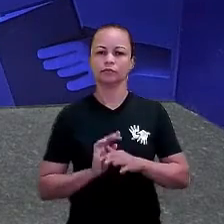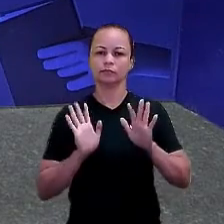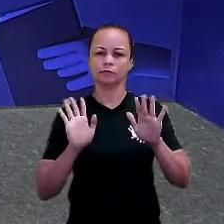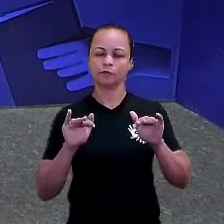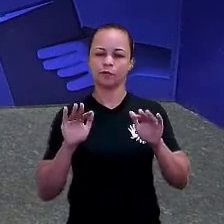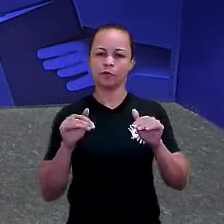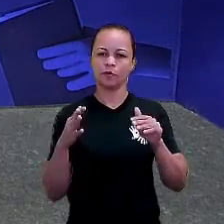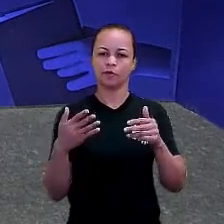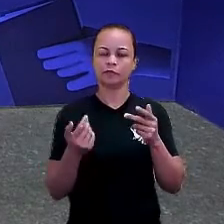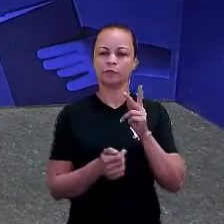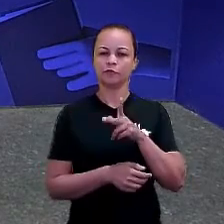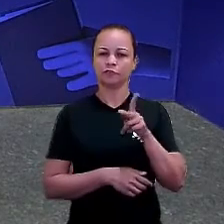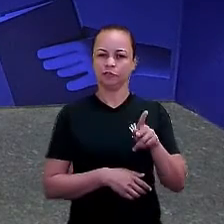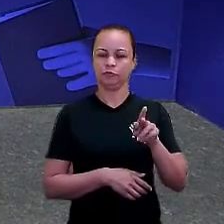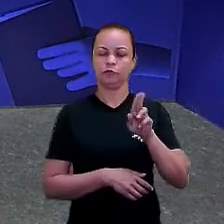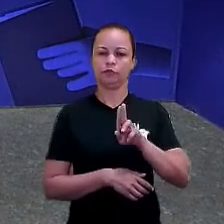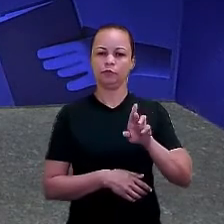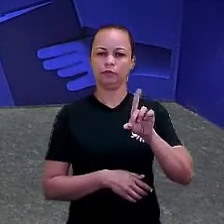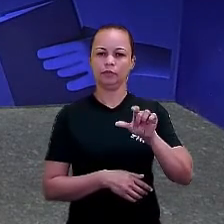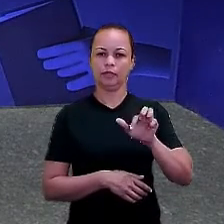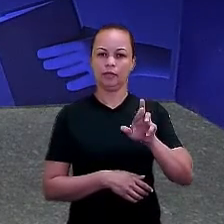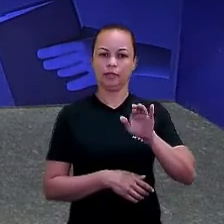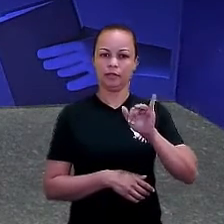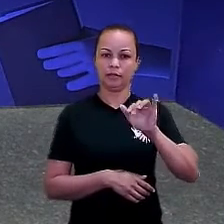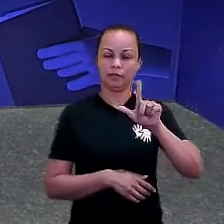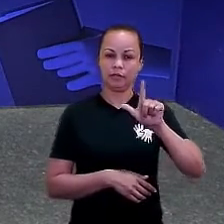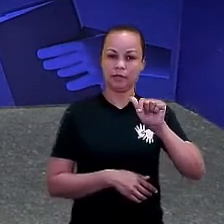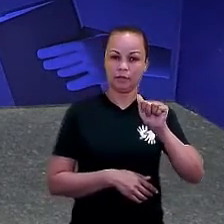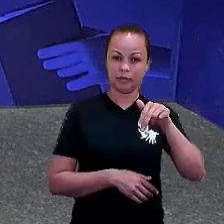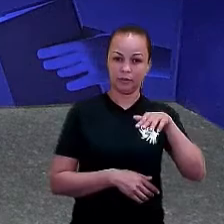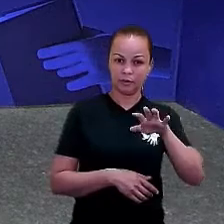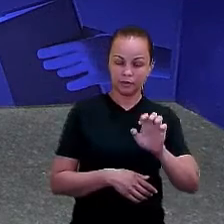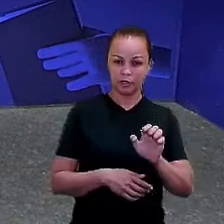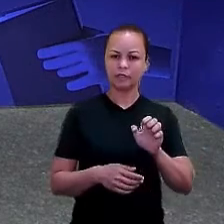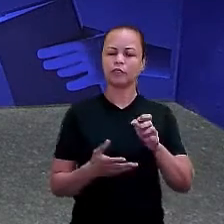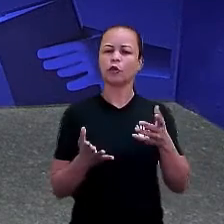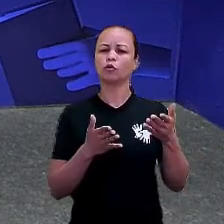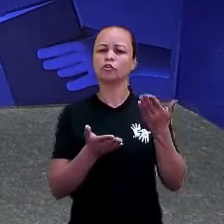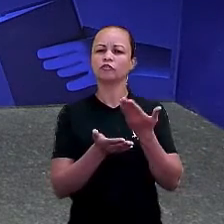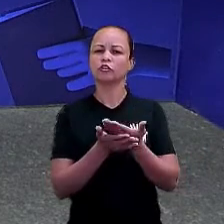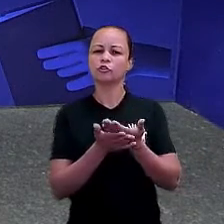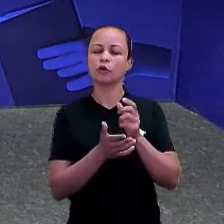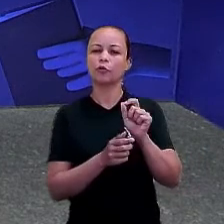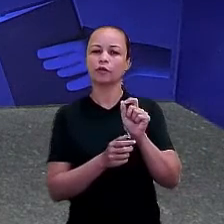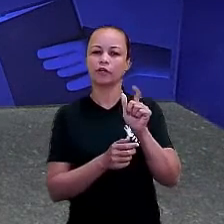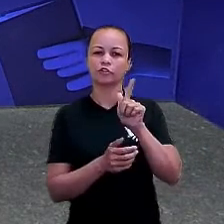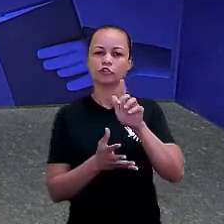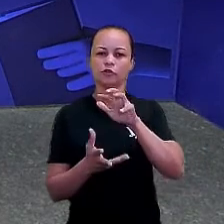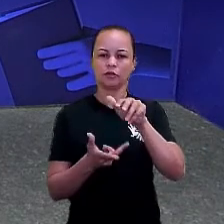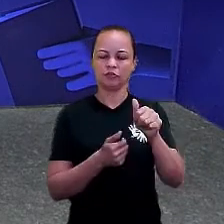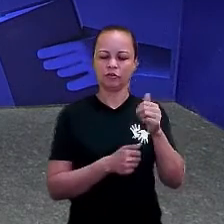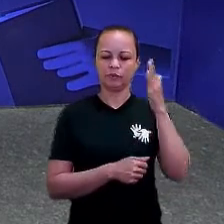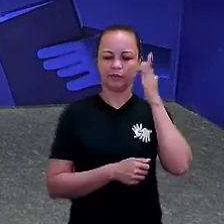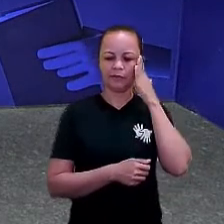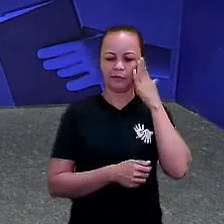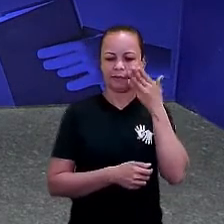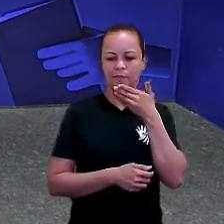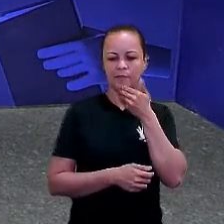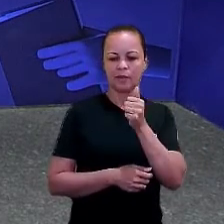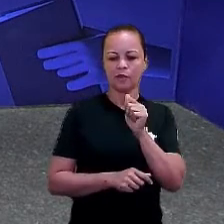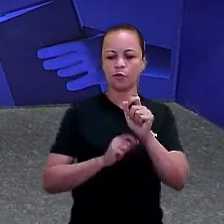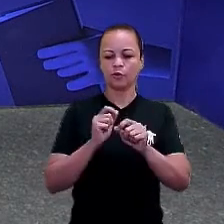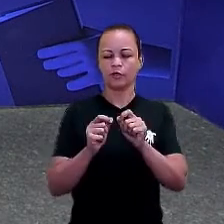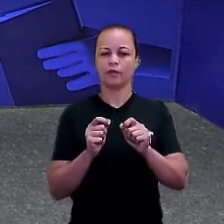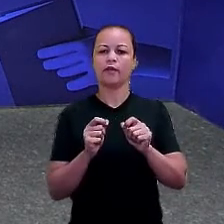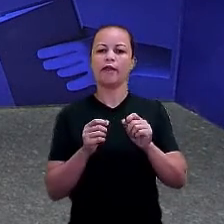Olá para todos, sou a professora Darilane e hoje vamos estudar Geografia. Vamos compreender melhor a independência do Brasil. Porque a independência do Brasil